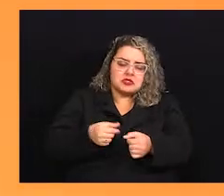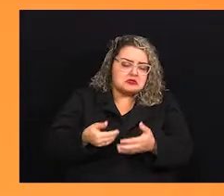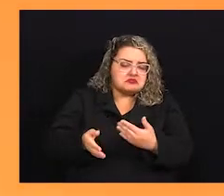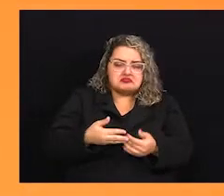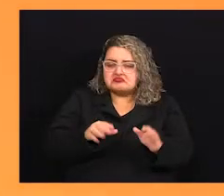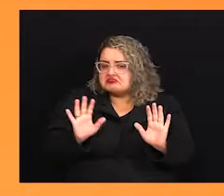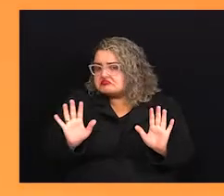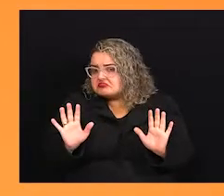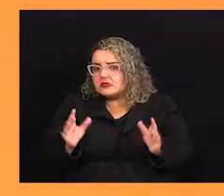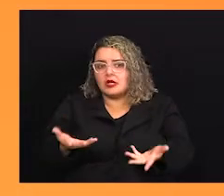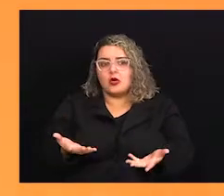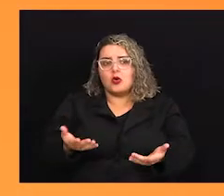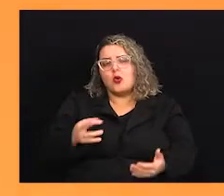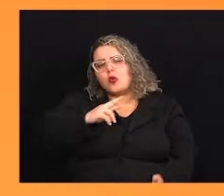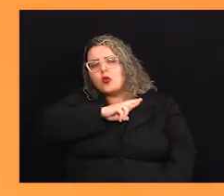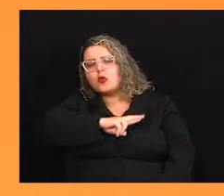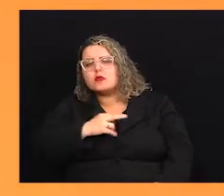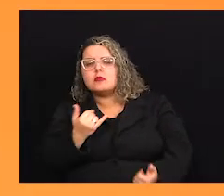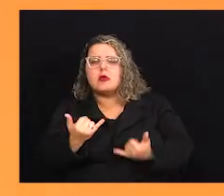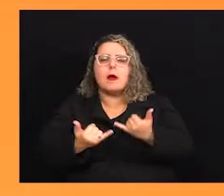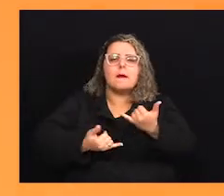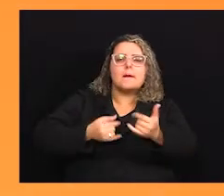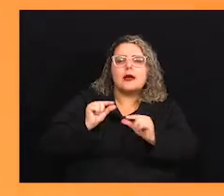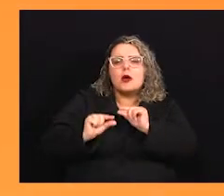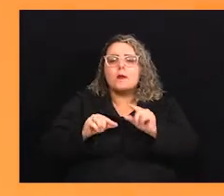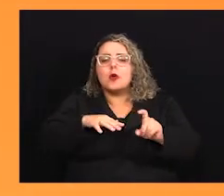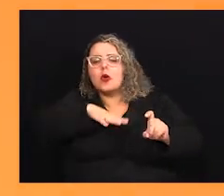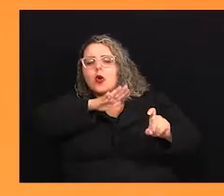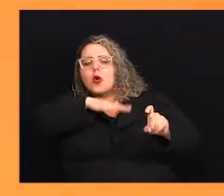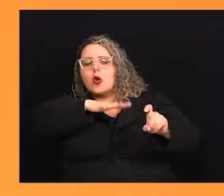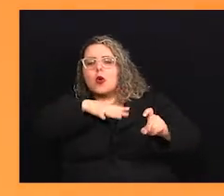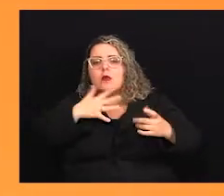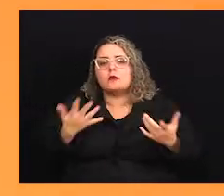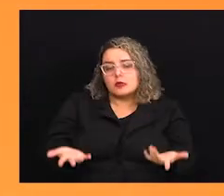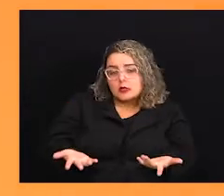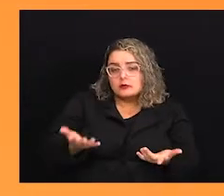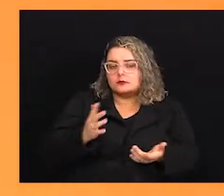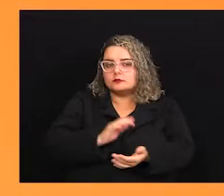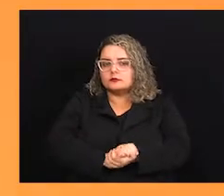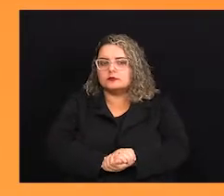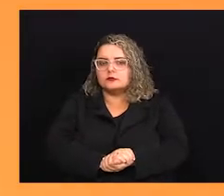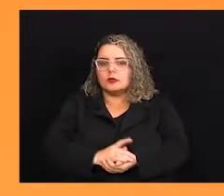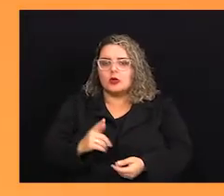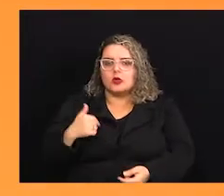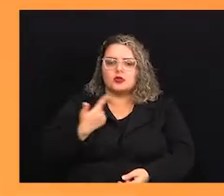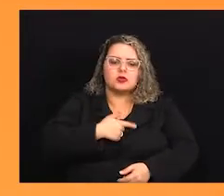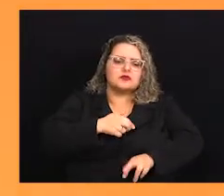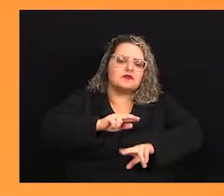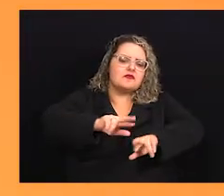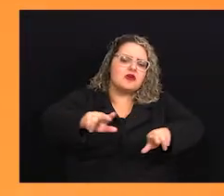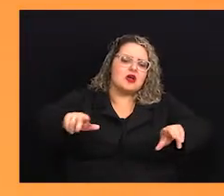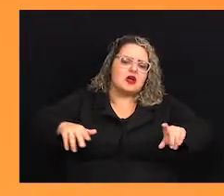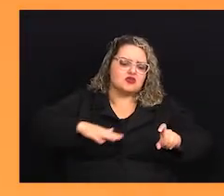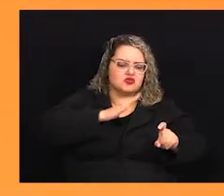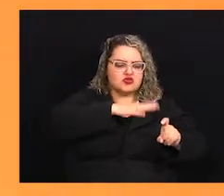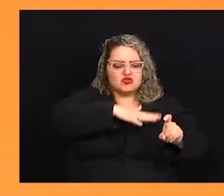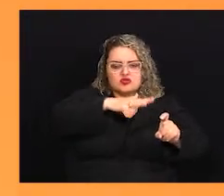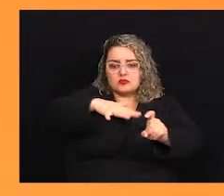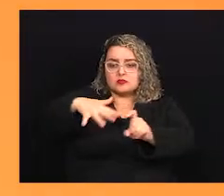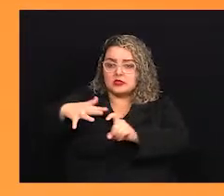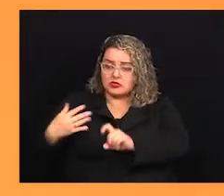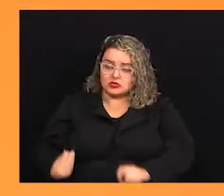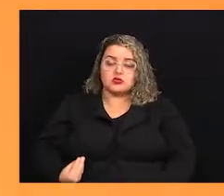romance, ele brinca um pouquinho com a mitologia, né? A gente é cercado de mitos na nossa vida,